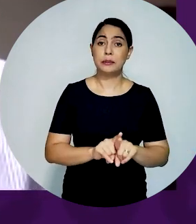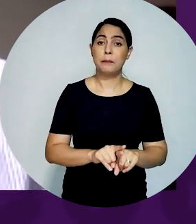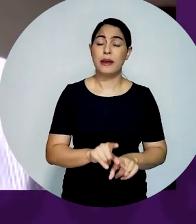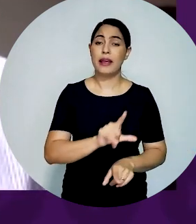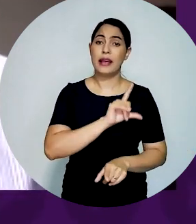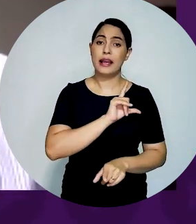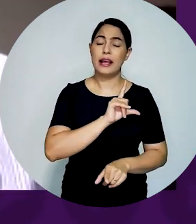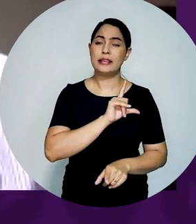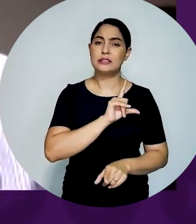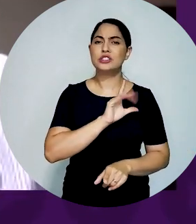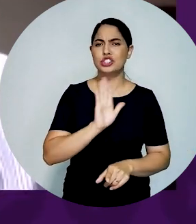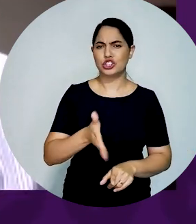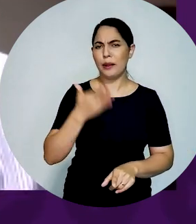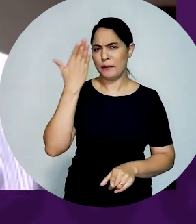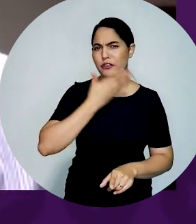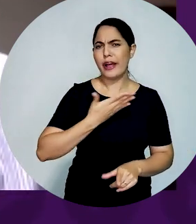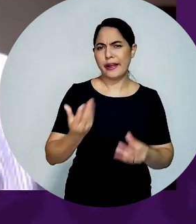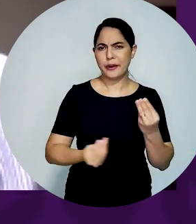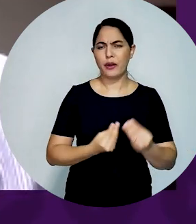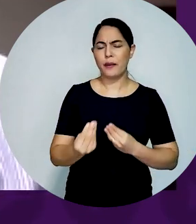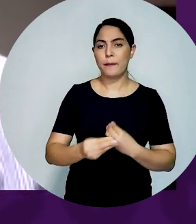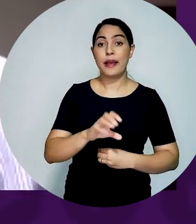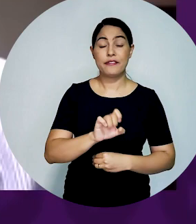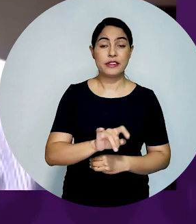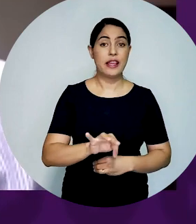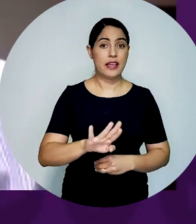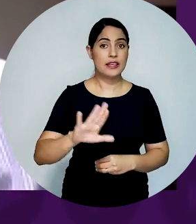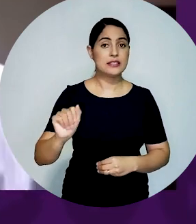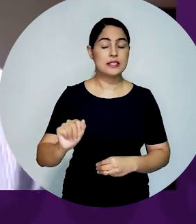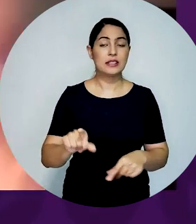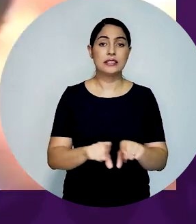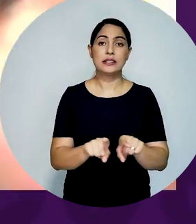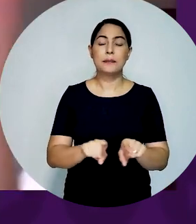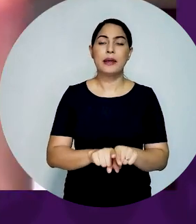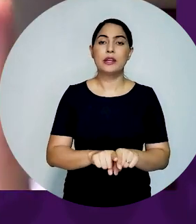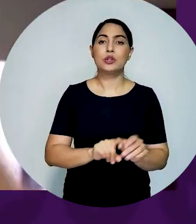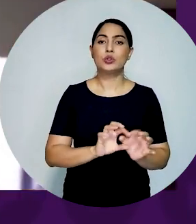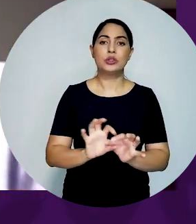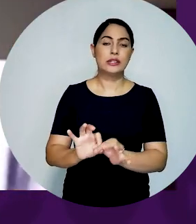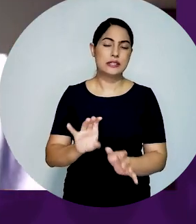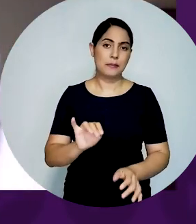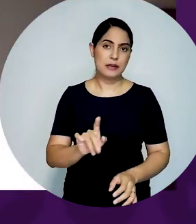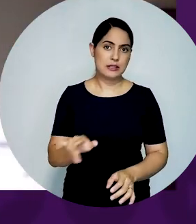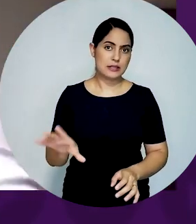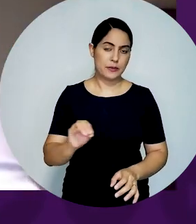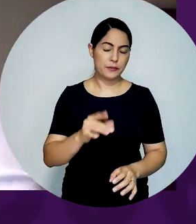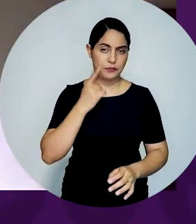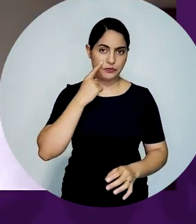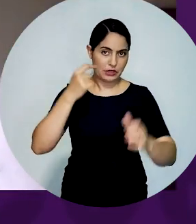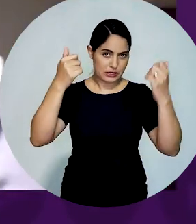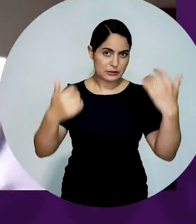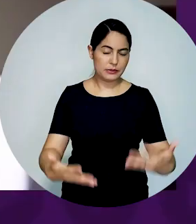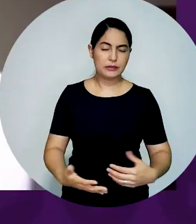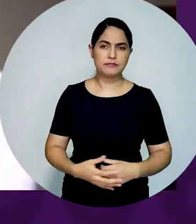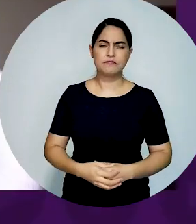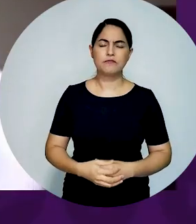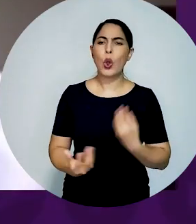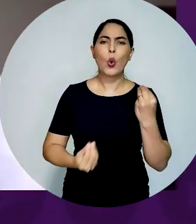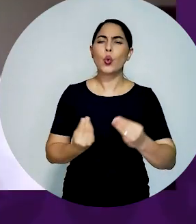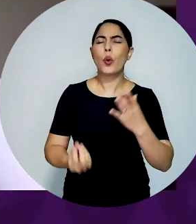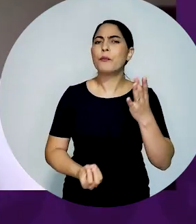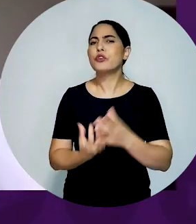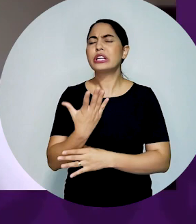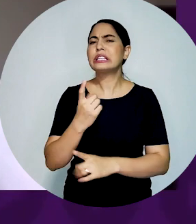particularmente, da tutela antecipada fundada na evidência e da sua sumarização quando há a estabilização. Então, vamos